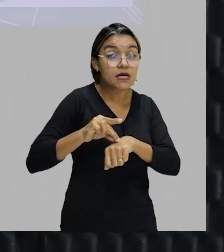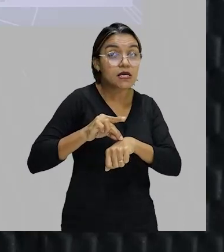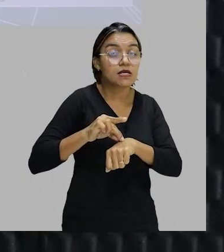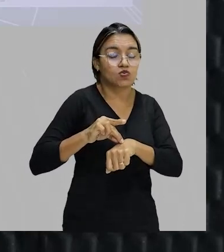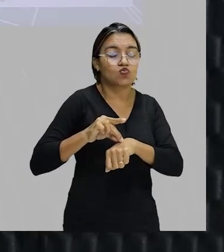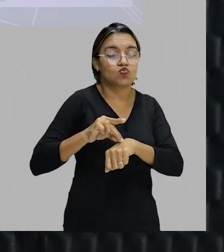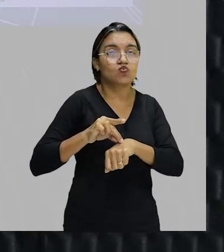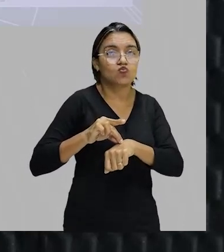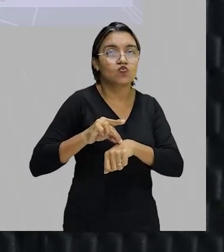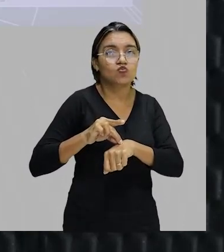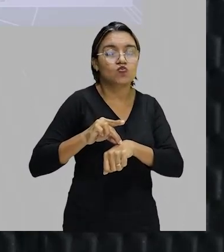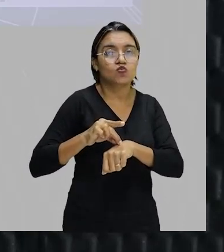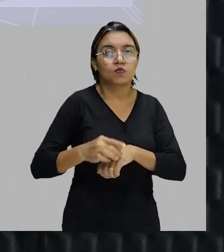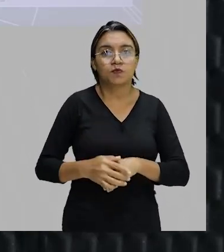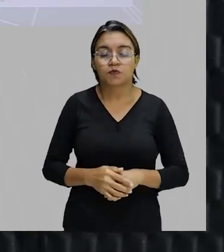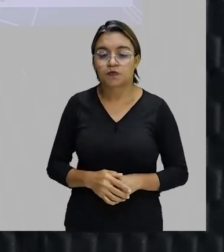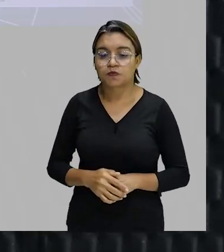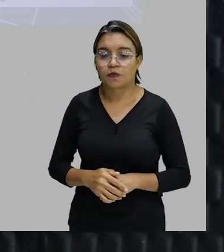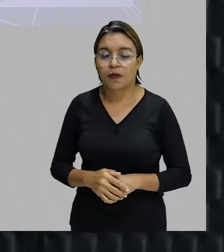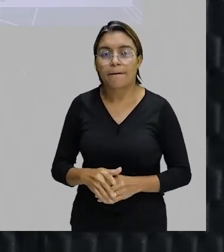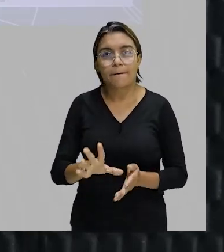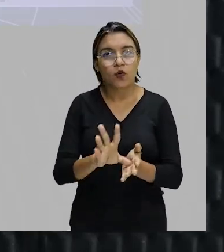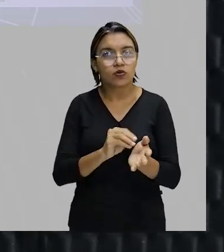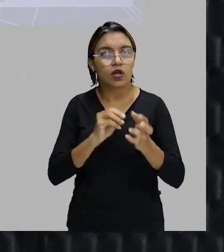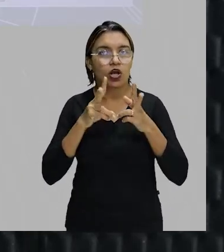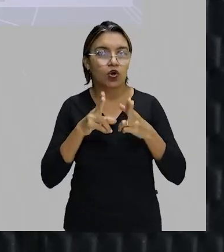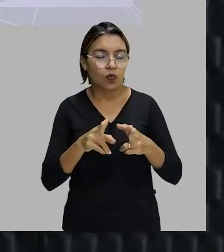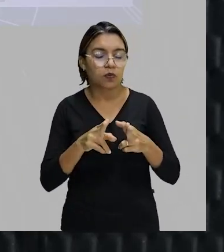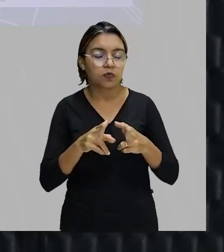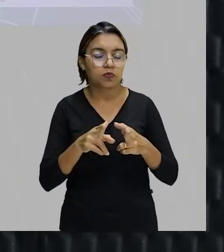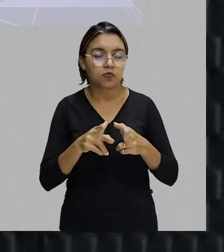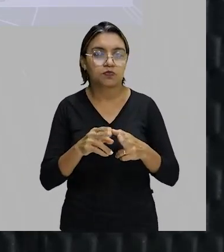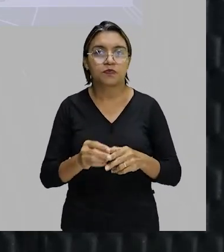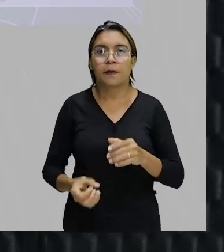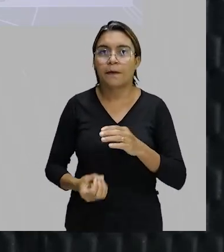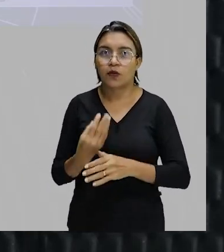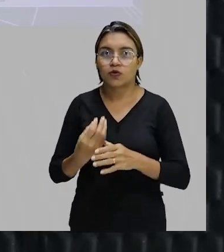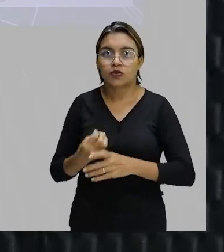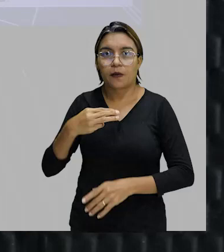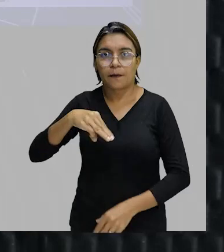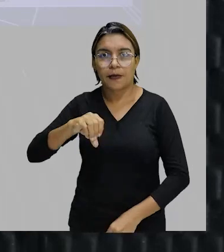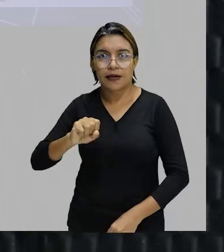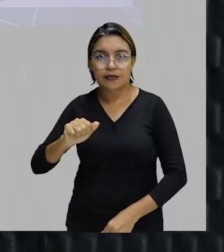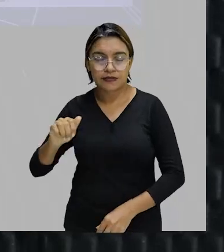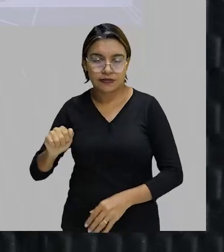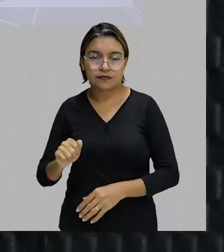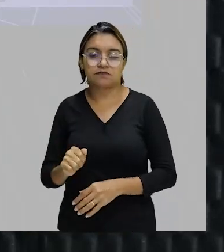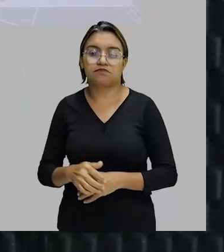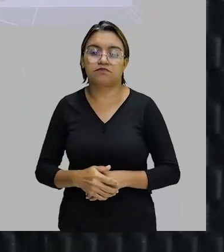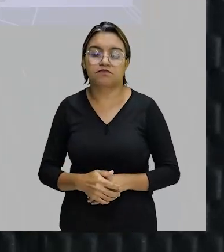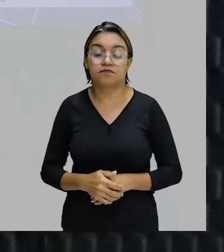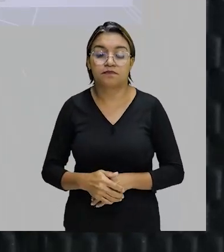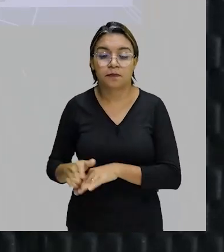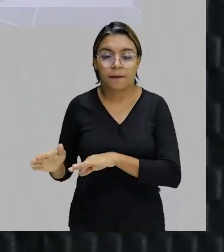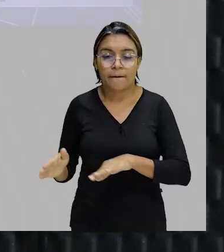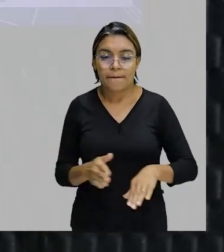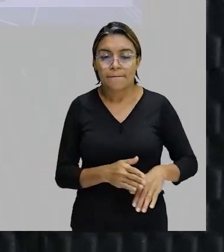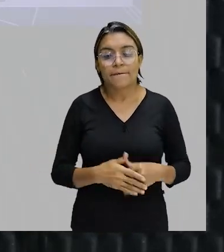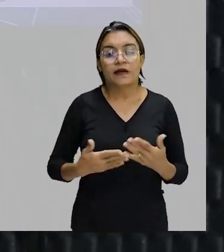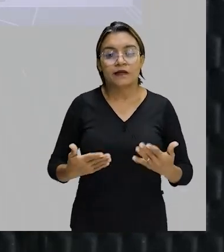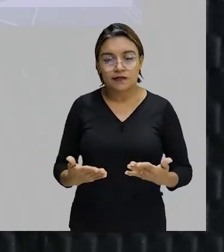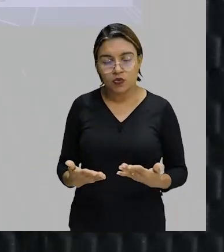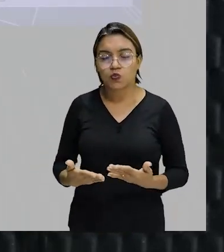mundo vai ter o mesmo modelo, beleza? Produção em massa típica da segunda revolução industrial. Evoluindo